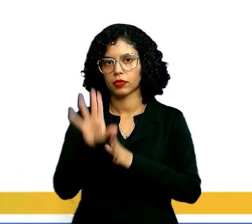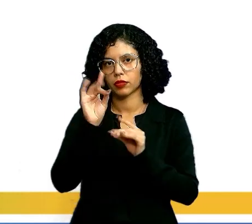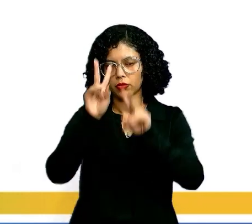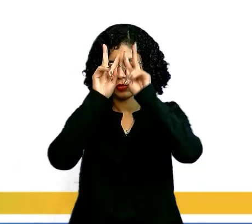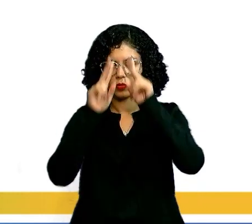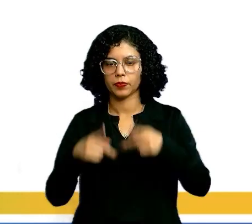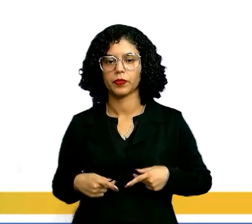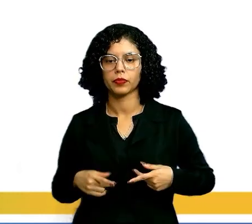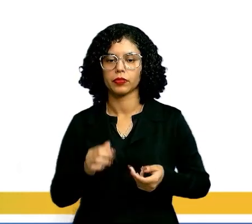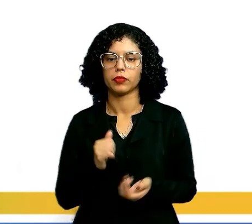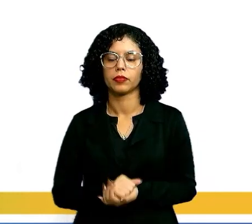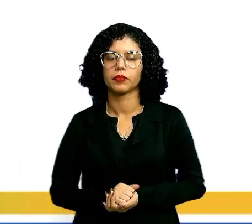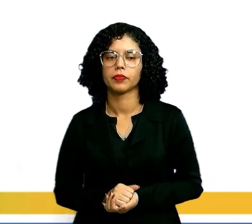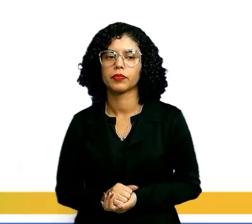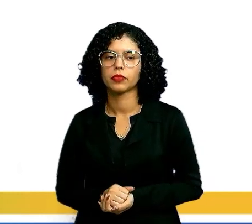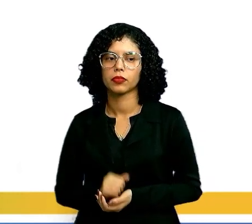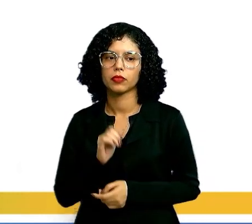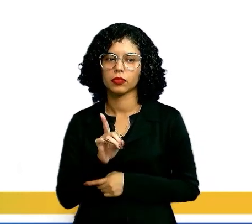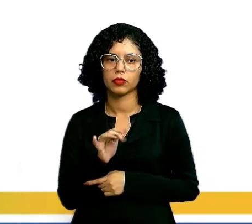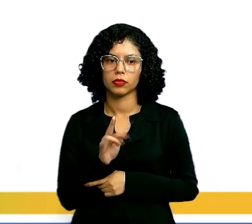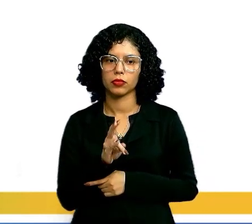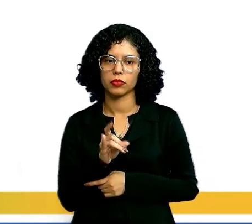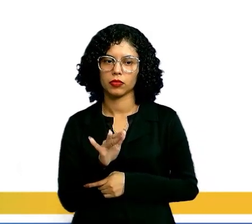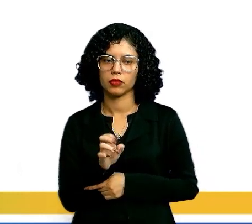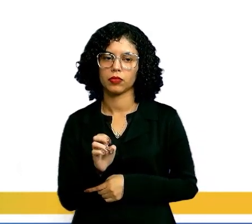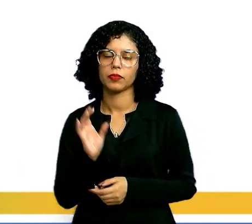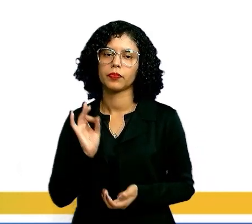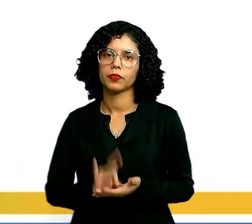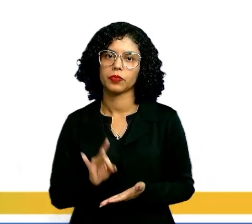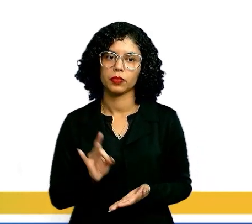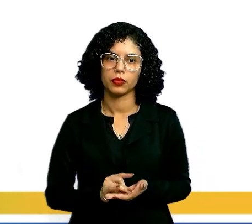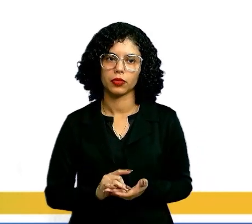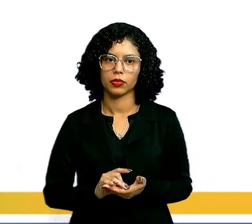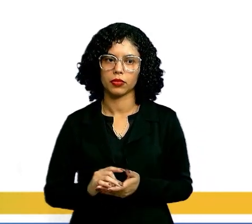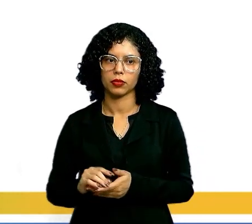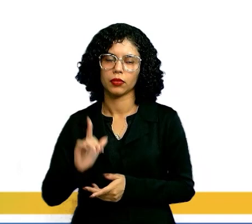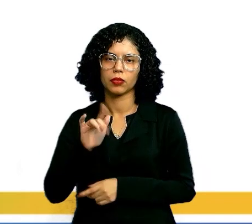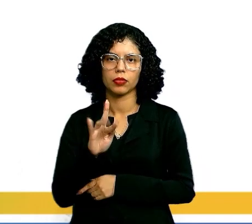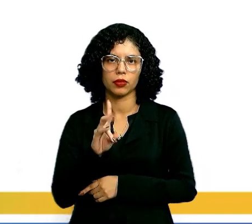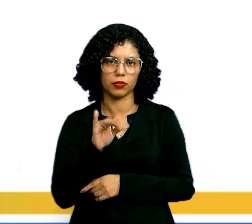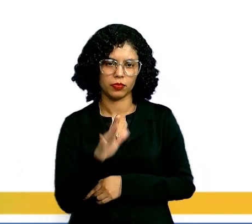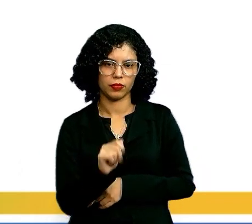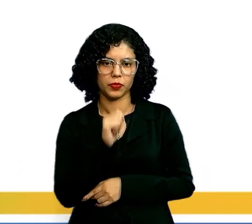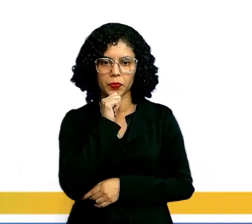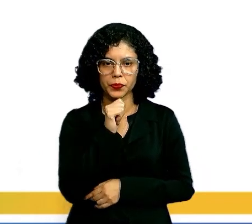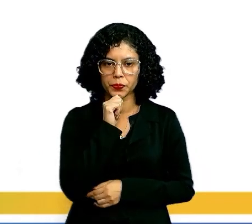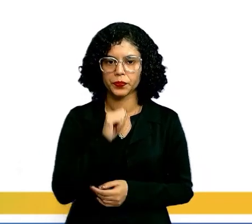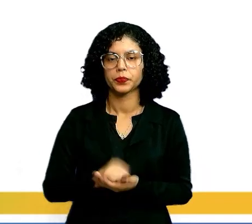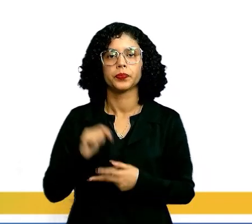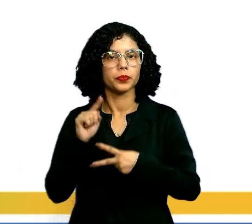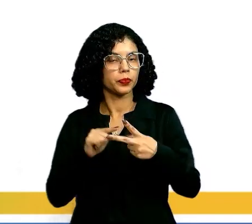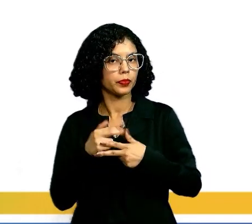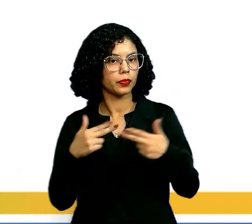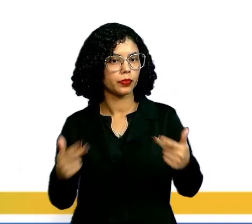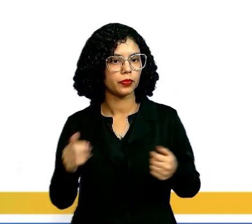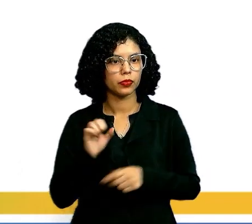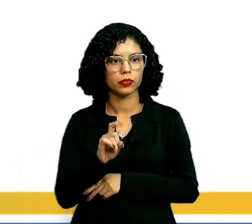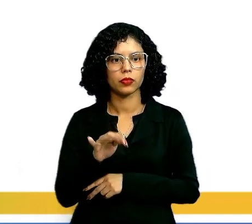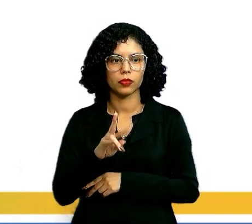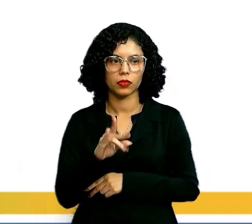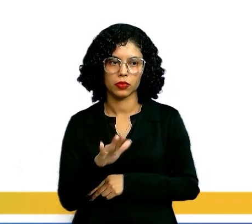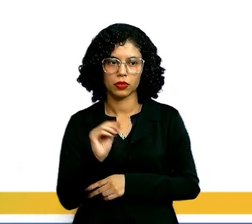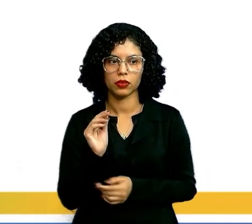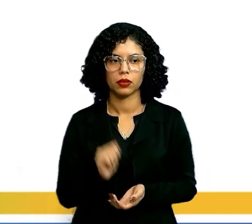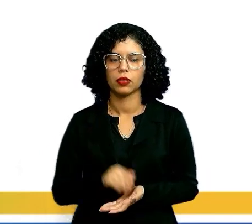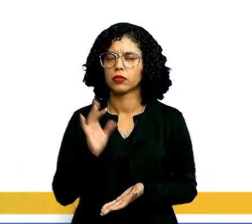humanos Então esse Dió ele é verdadeiramente então duas coisas que os cínicos eles